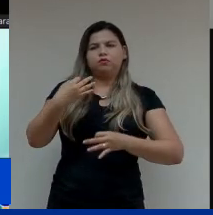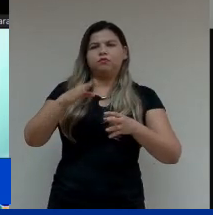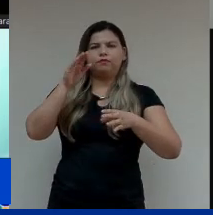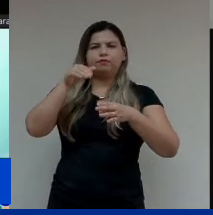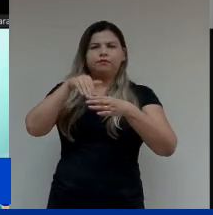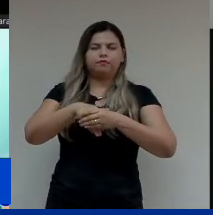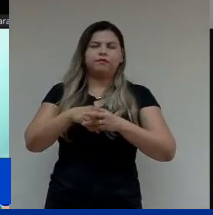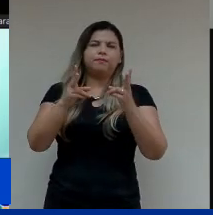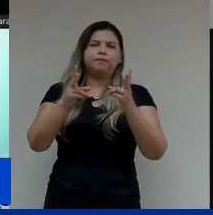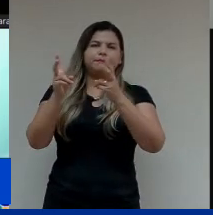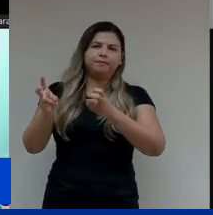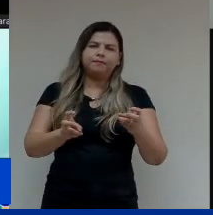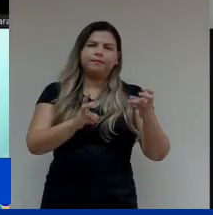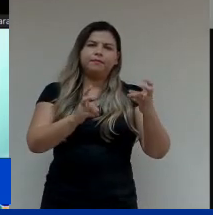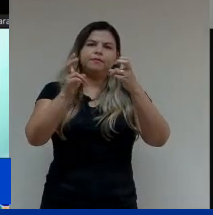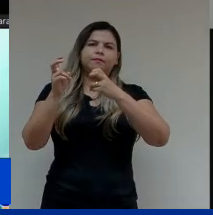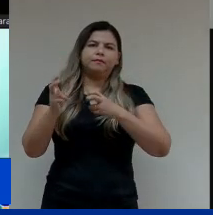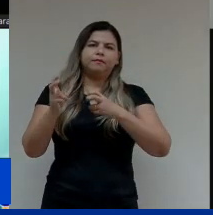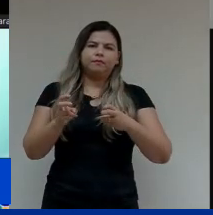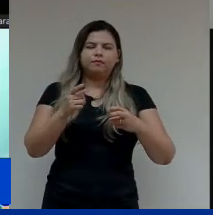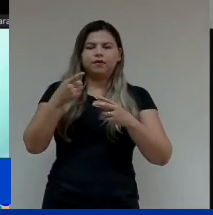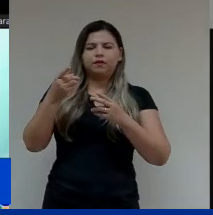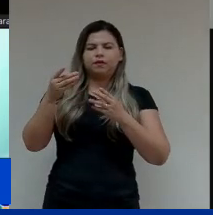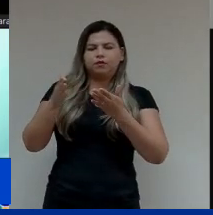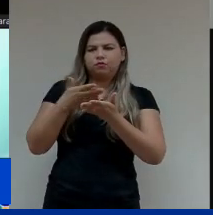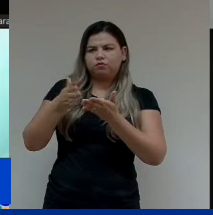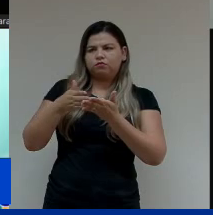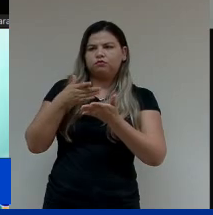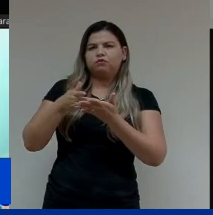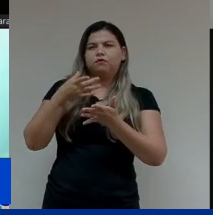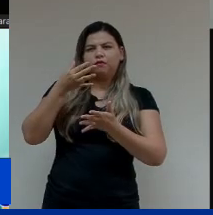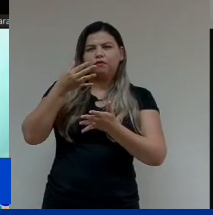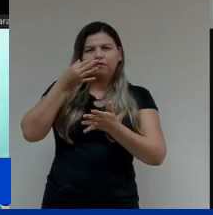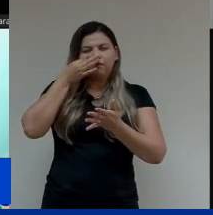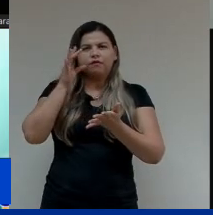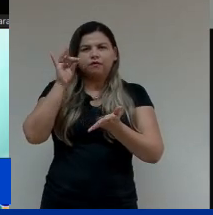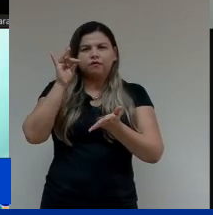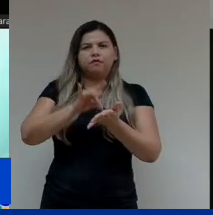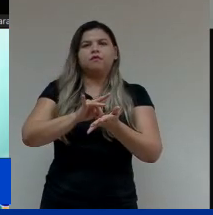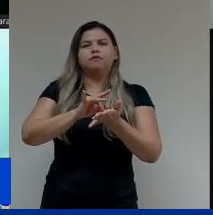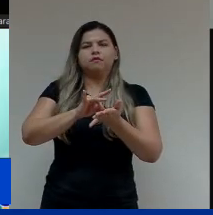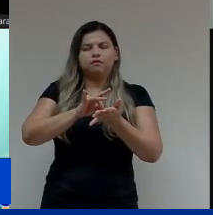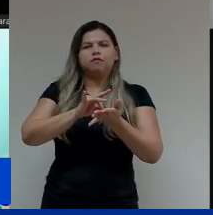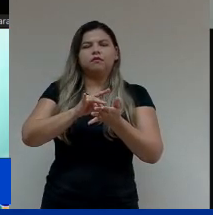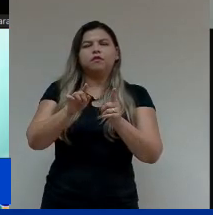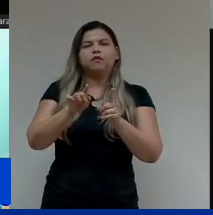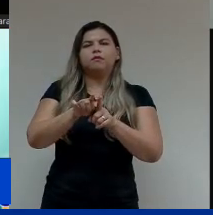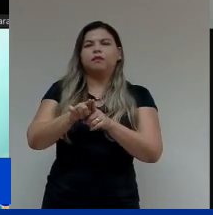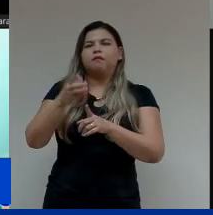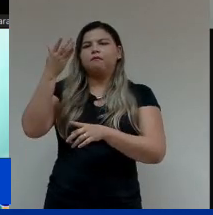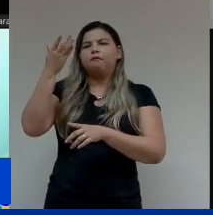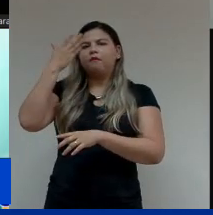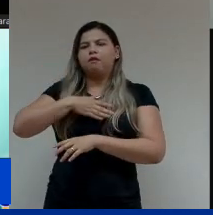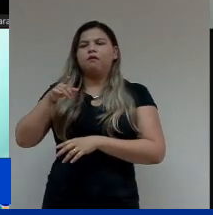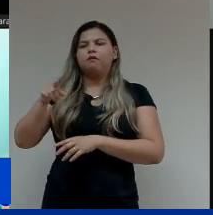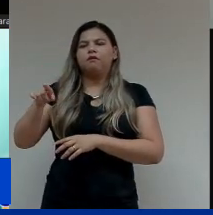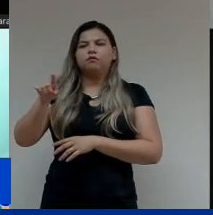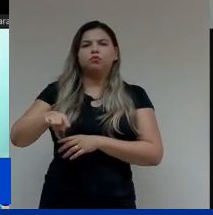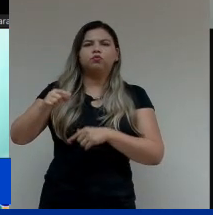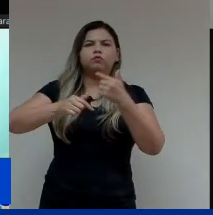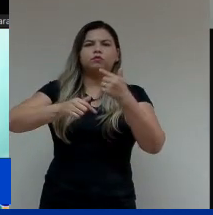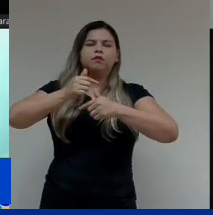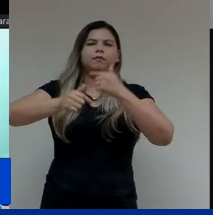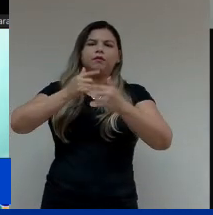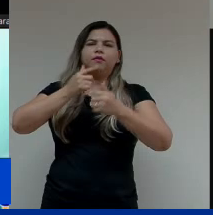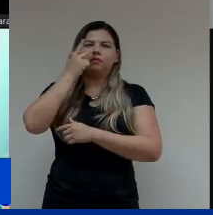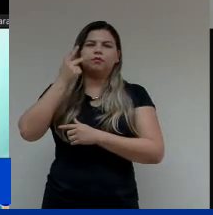deve observar a idoneidade dos documentos apresentados e a efetiva comprovação da prestação dos serviços.